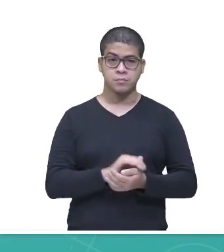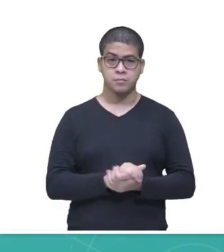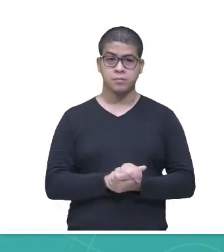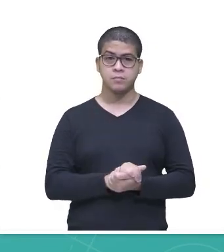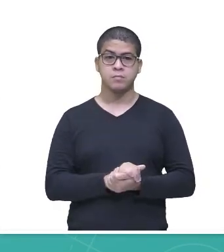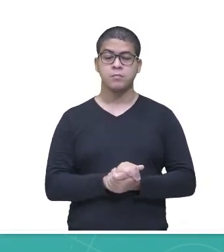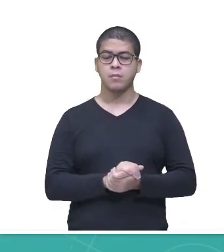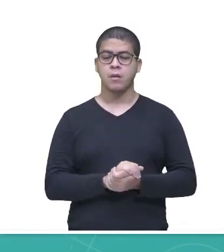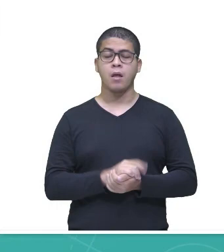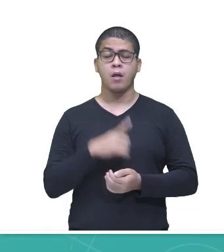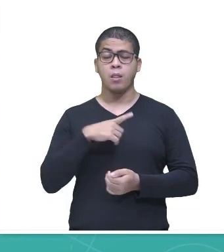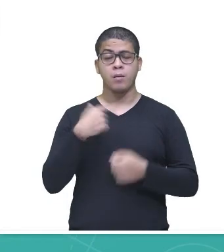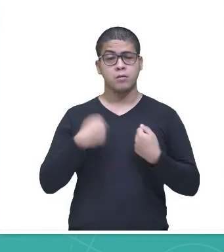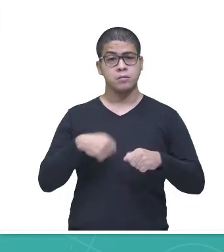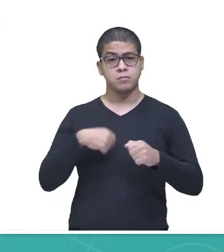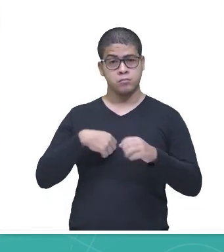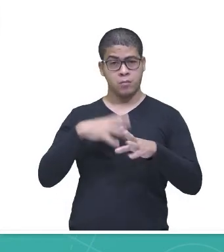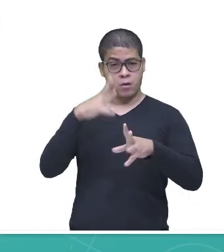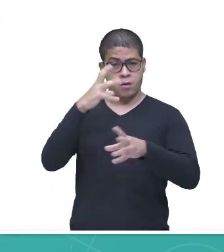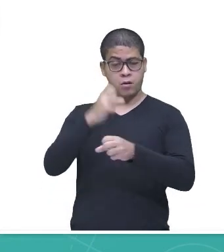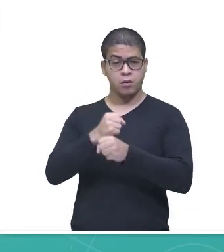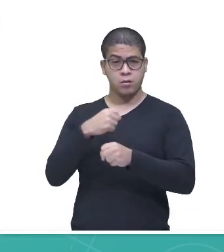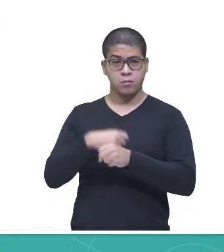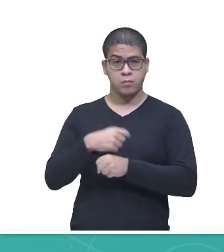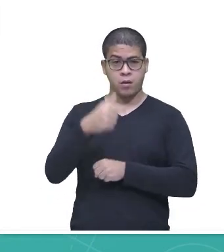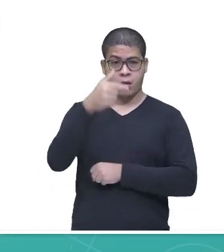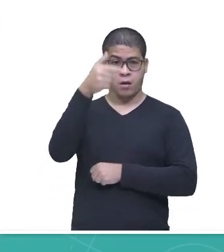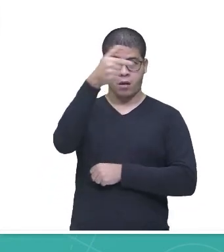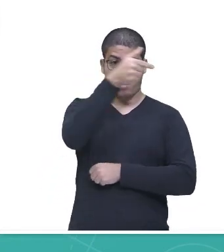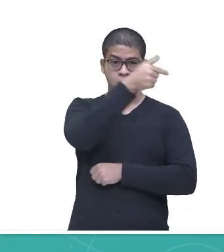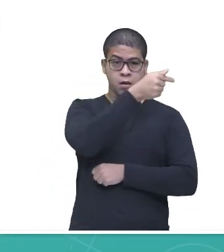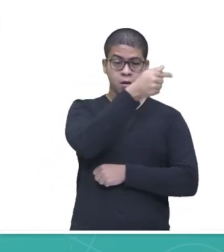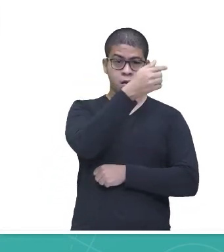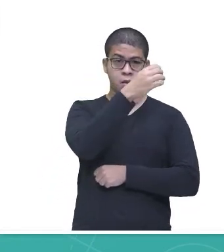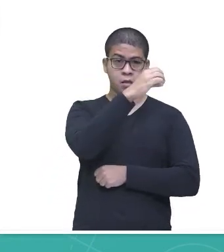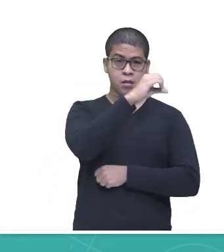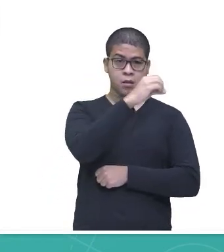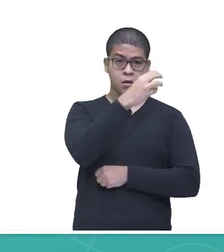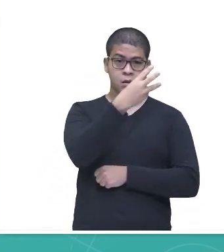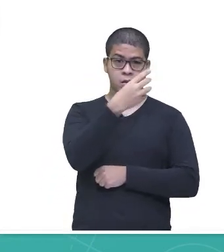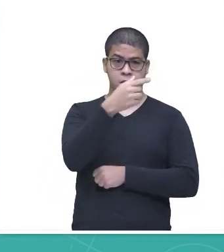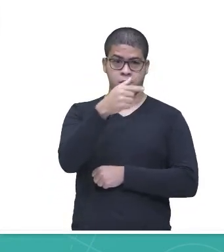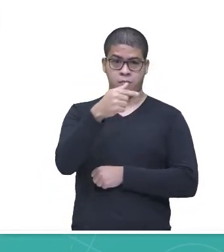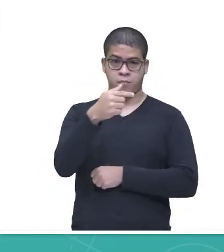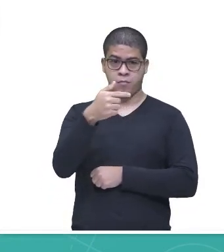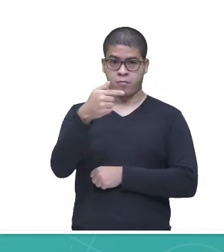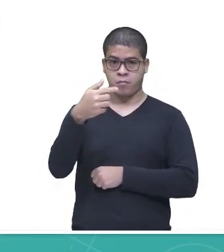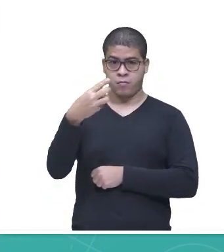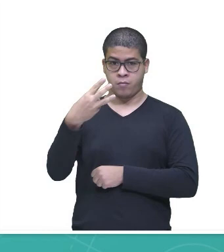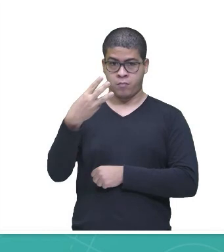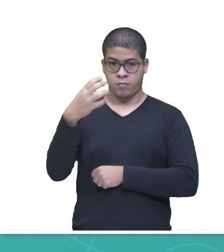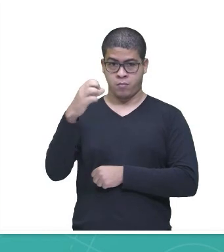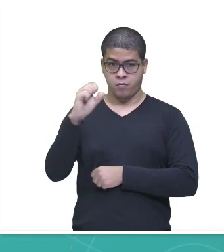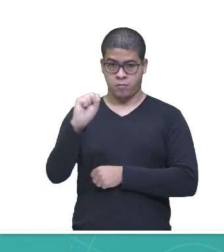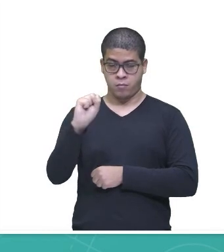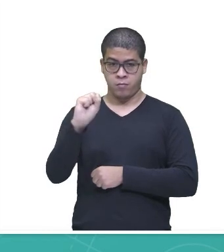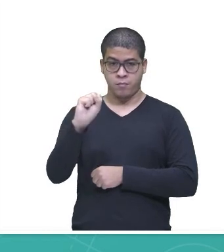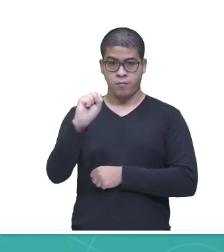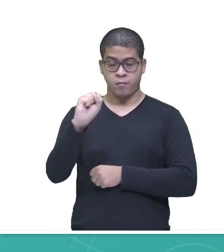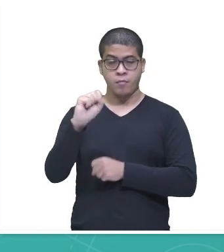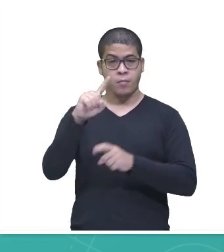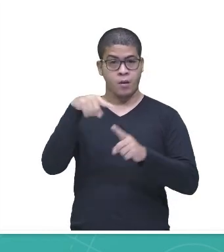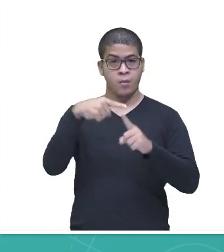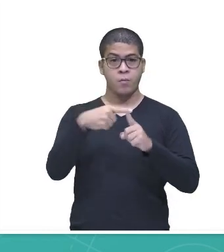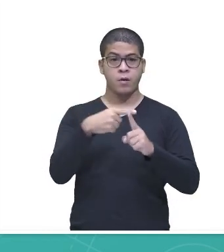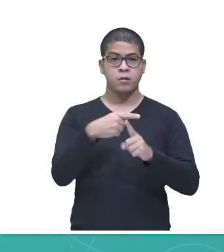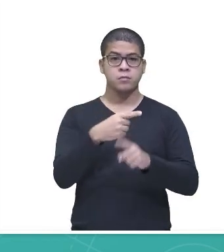Temos aí que resolver 79 graus, 37 minutos e 38 segundos